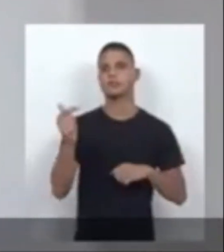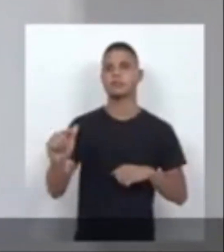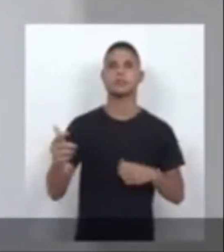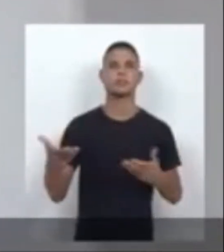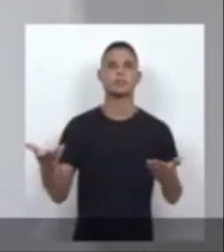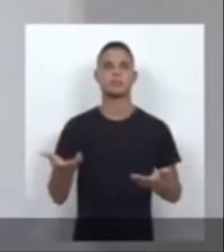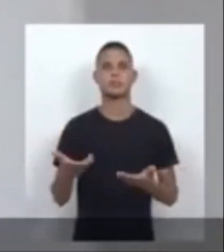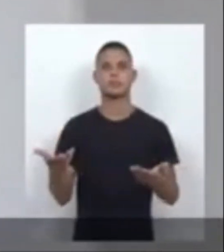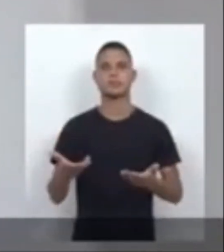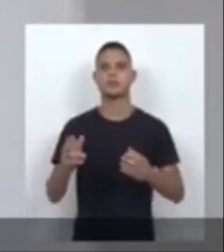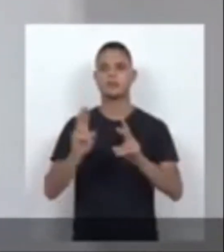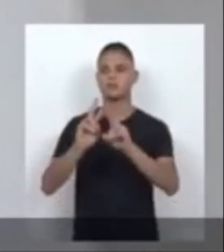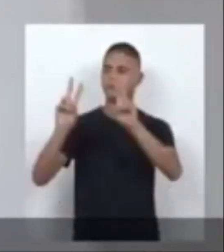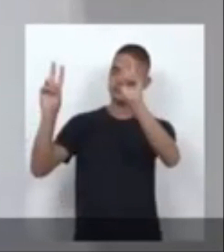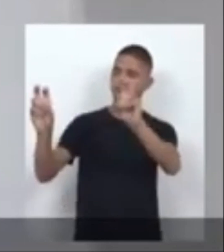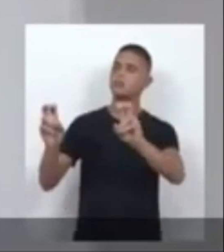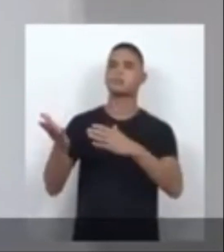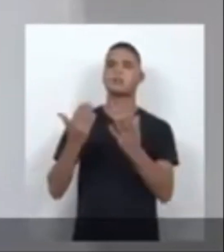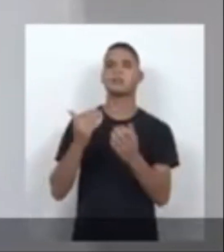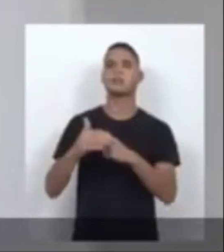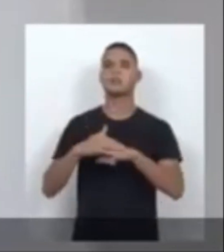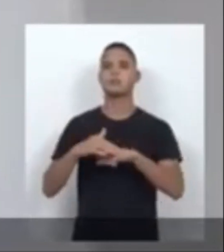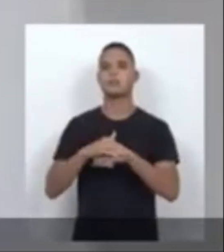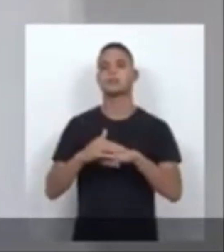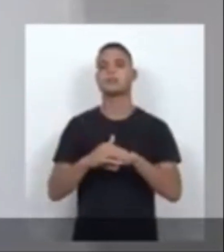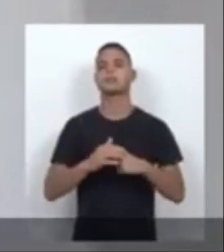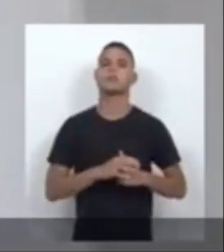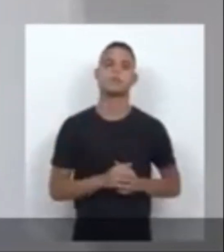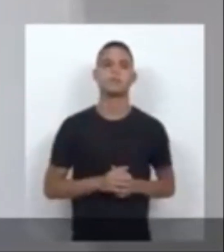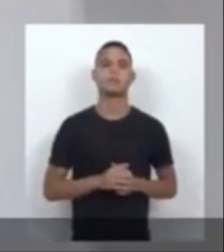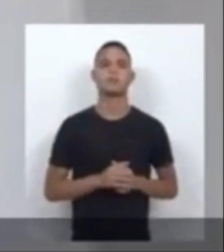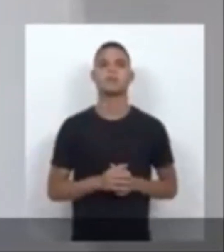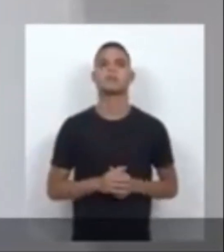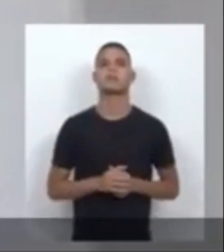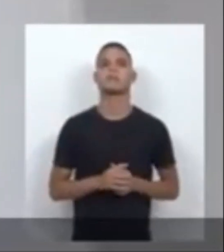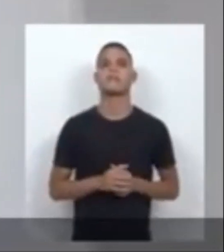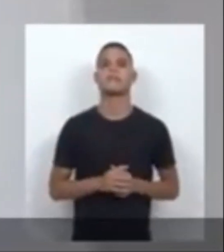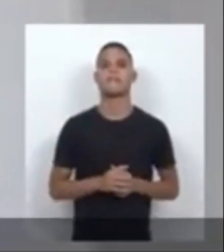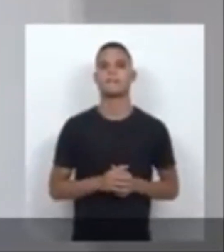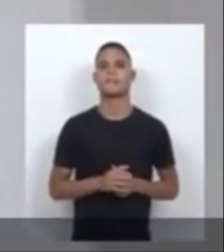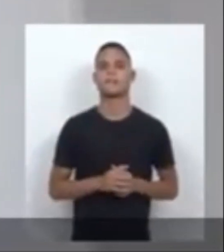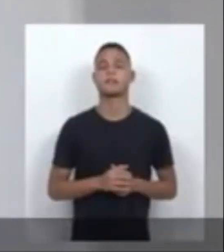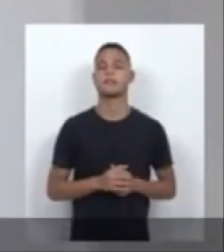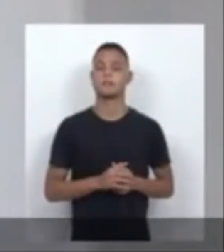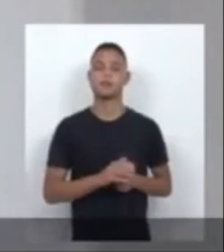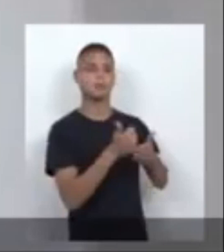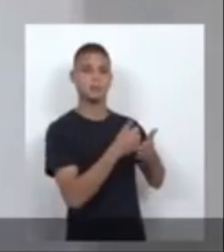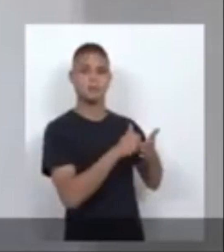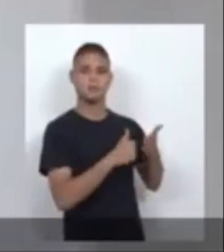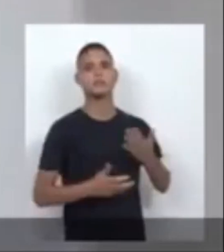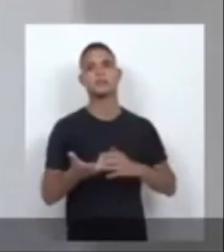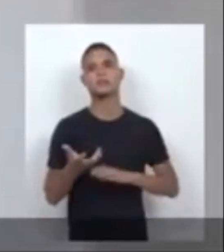hoje o tema da nossa conversa aqui desta tarde é para nós falarmos sobre avaliação de